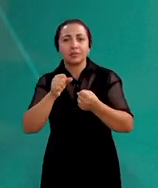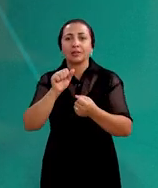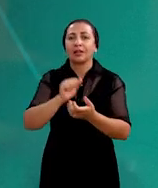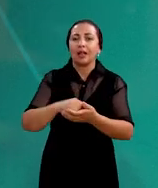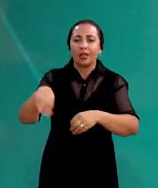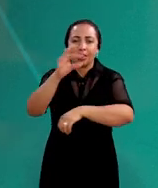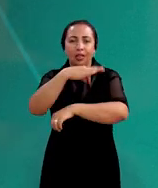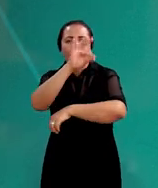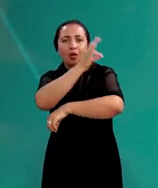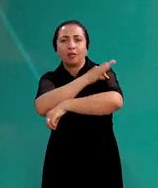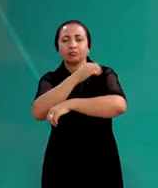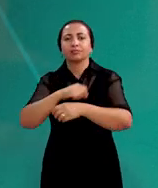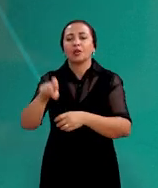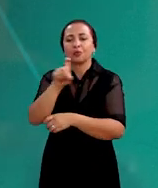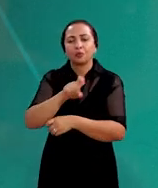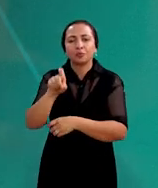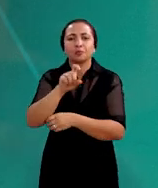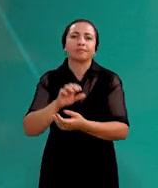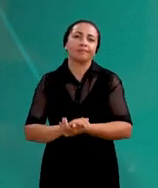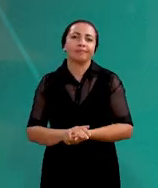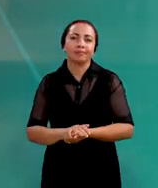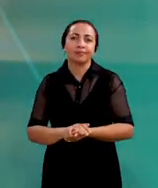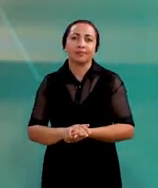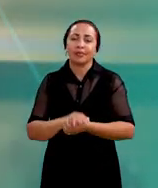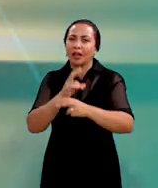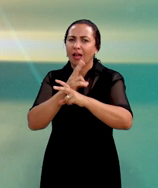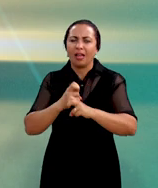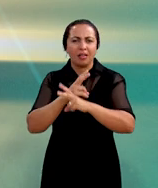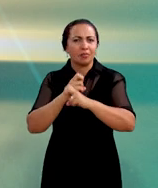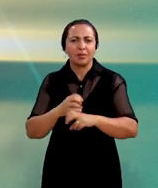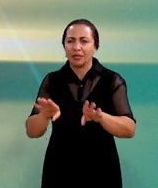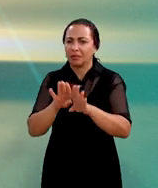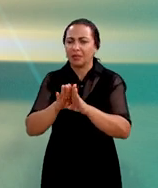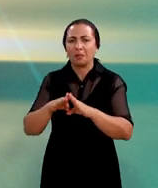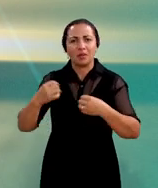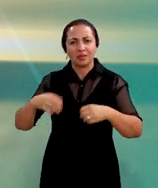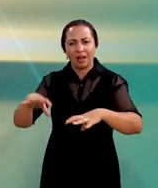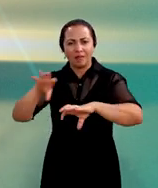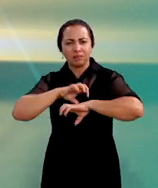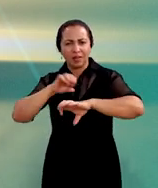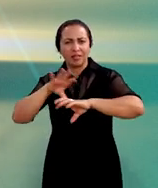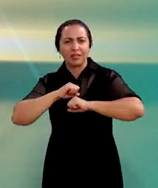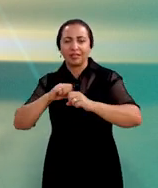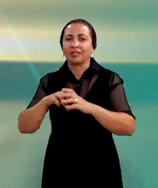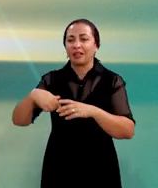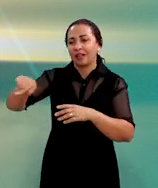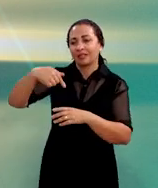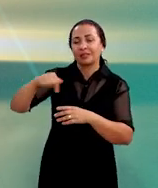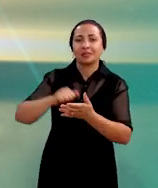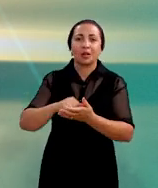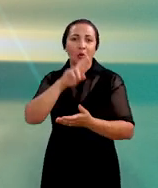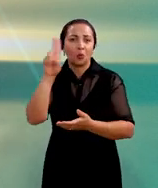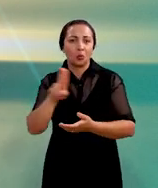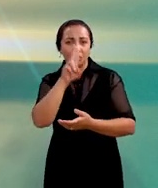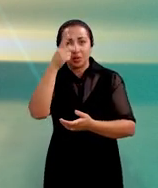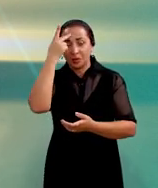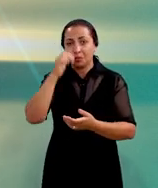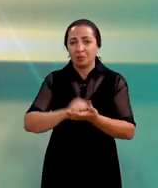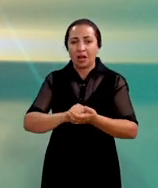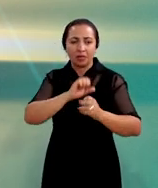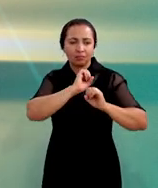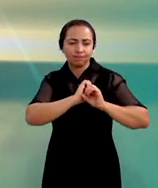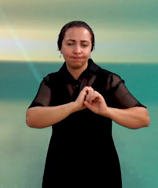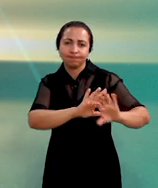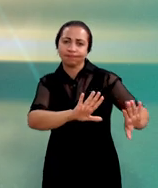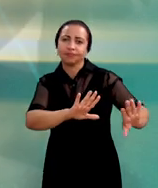do Aedes aegypti a inseticidas. A sensibilidade do mosquito pode ser afetada por meio de um composto químico utilizado